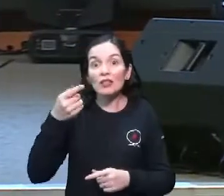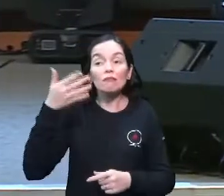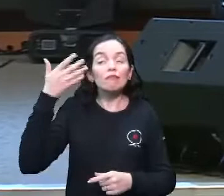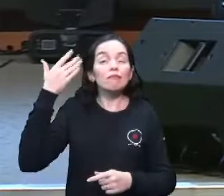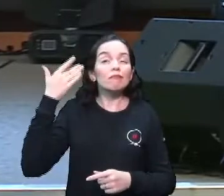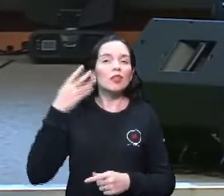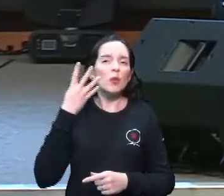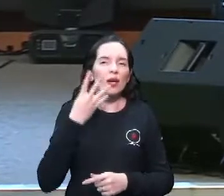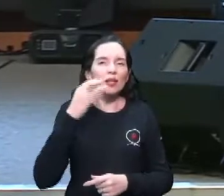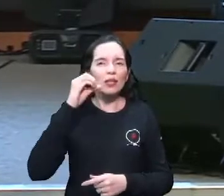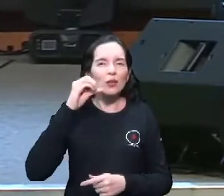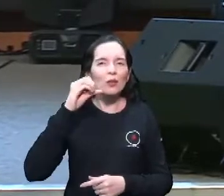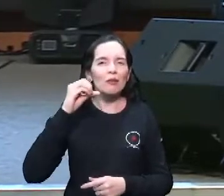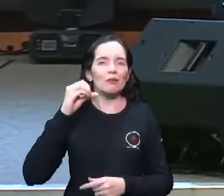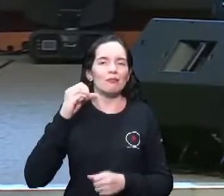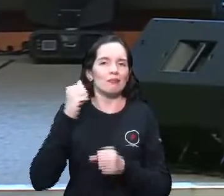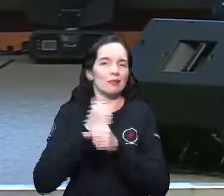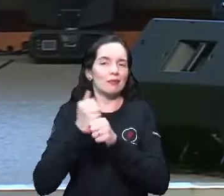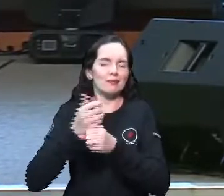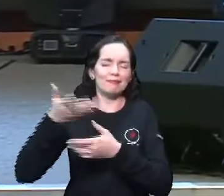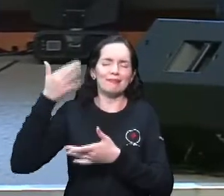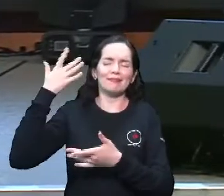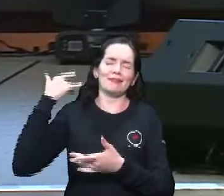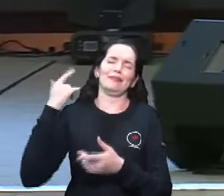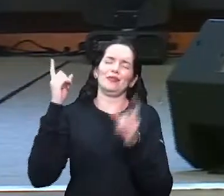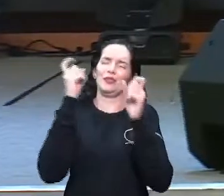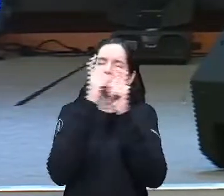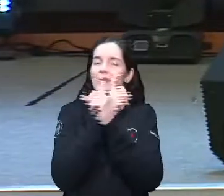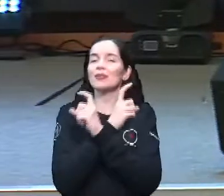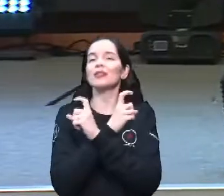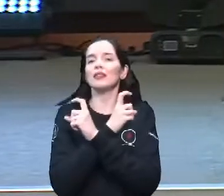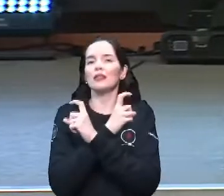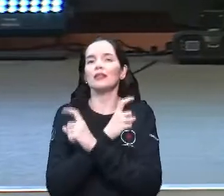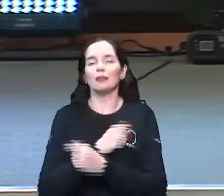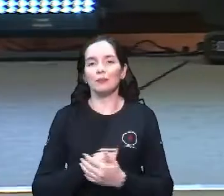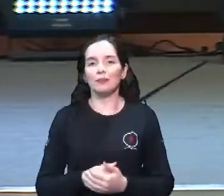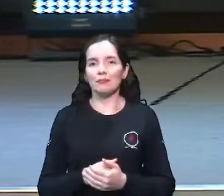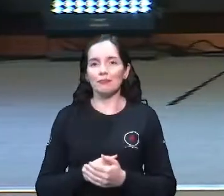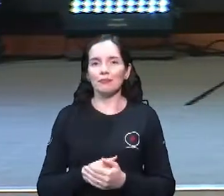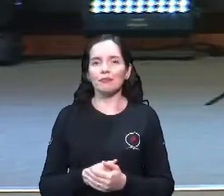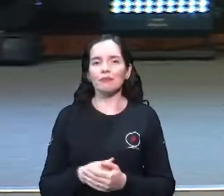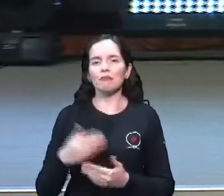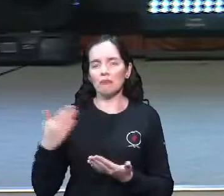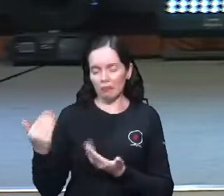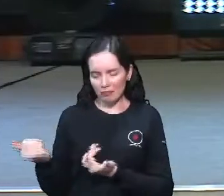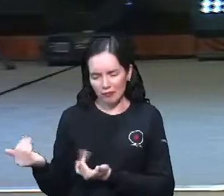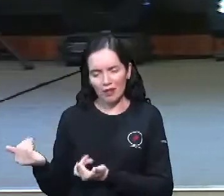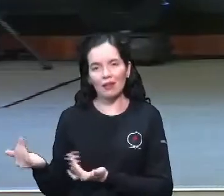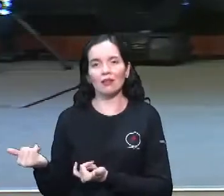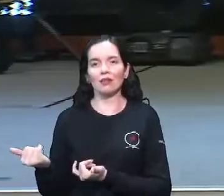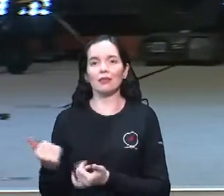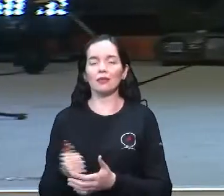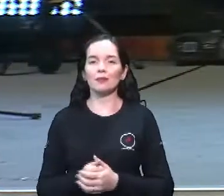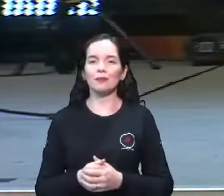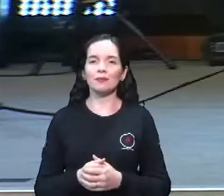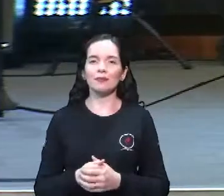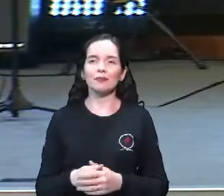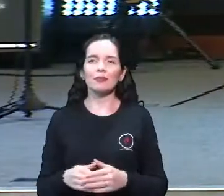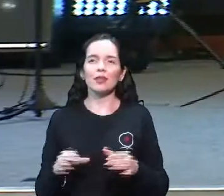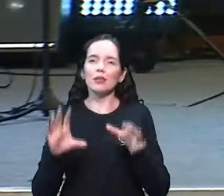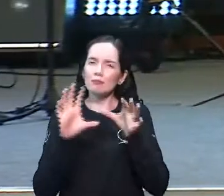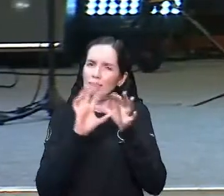atrás. Era muito mais difícil, né? E desde novo, eu sempre, mesmo dentro desse